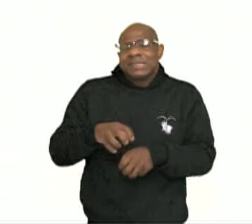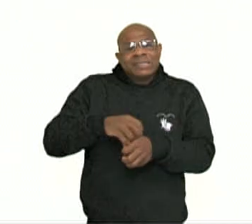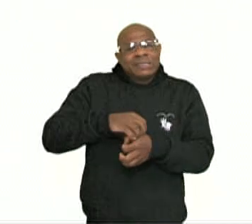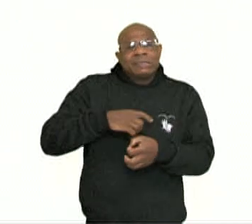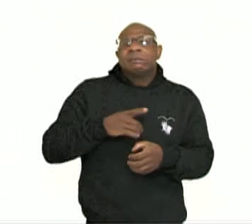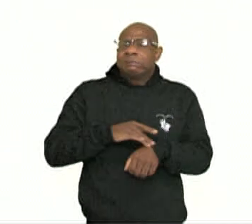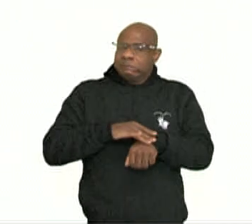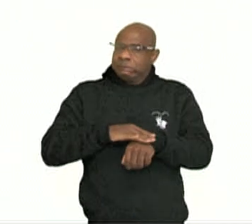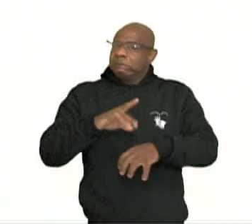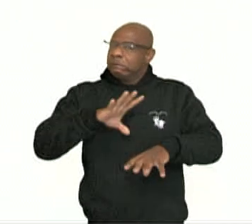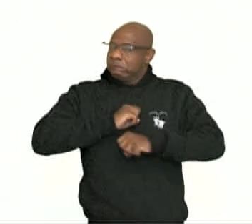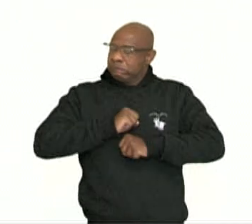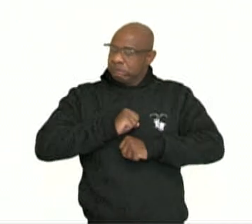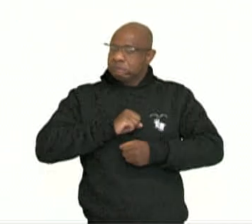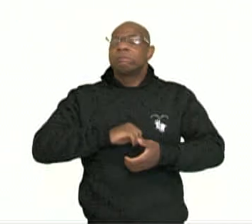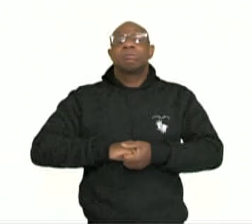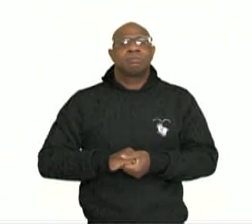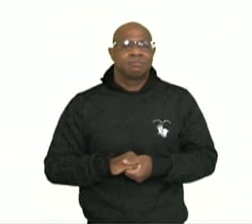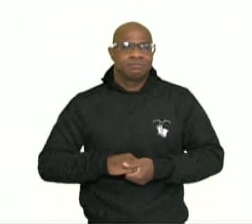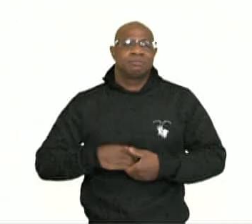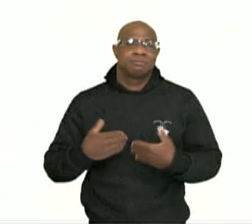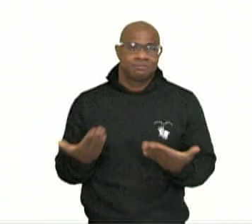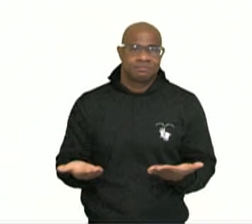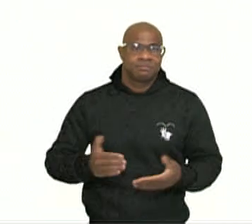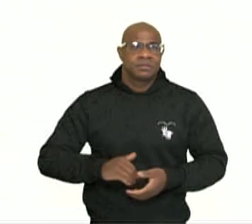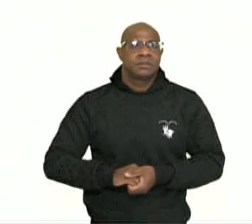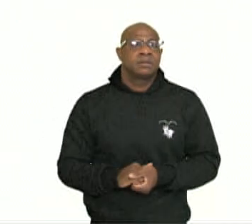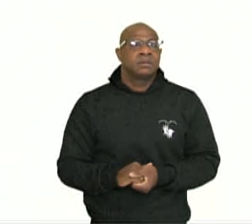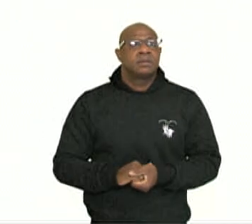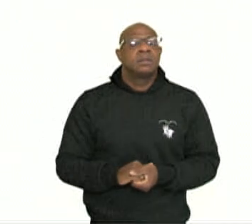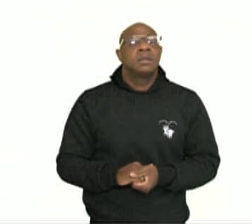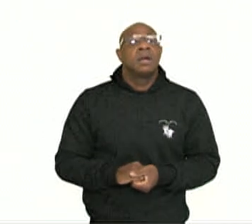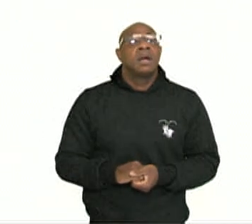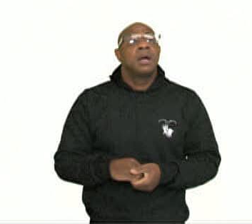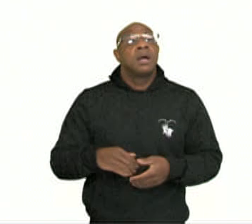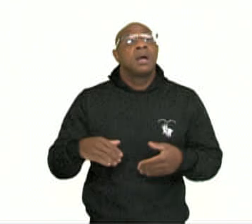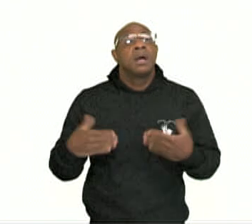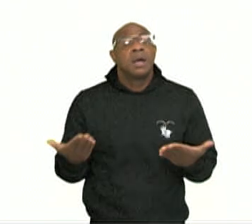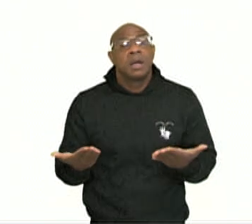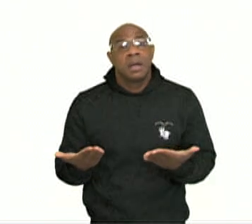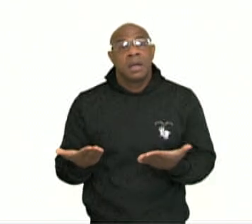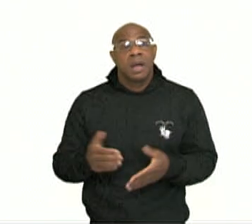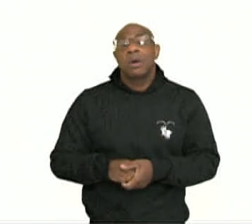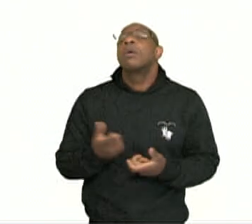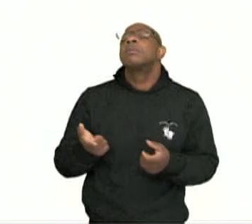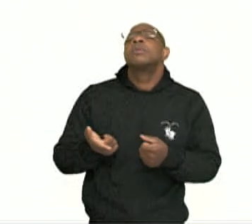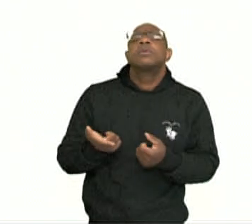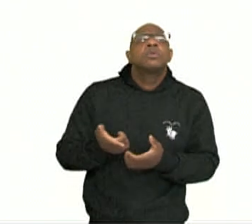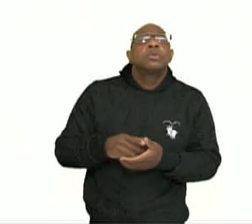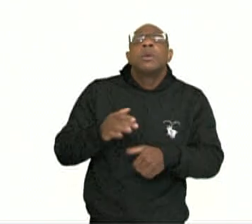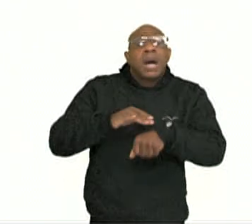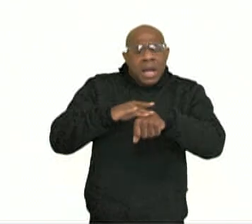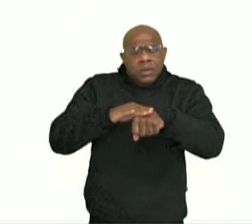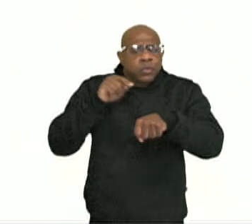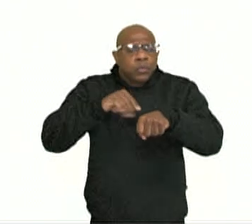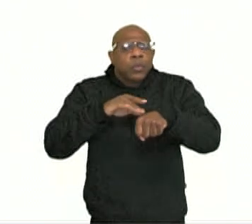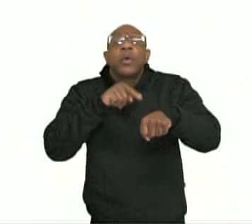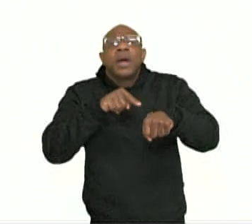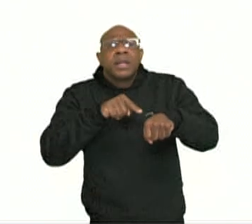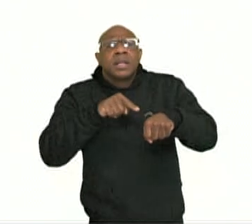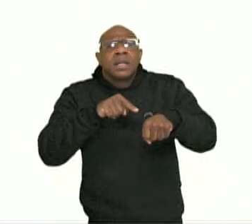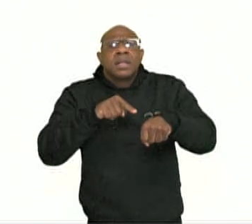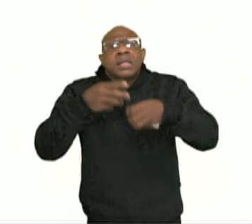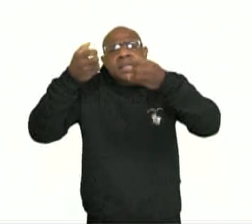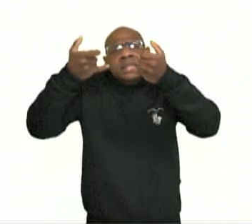essa doença e os sintomas ali, né, da coceira perianal atacam mais as crianças. Aí, sobre esses sintomas da osteoporose,